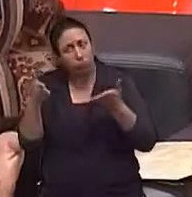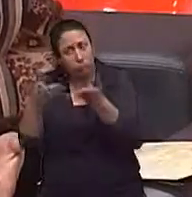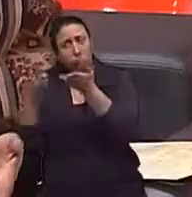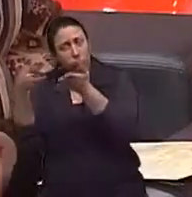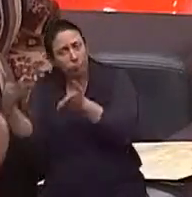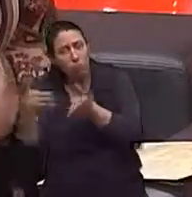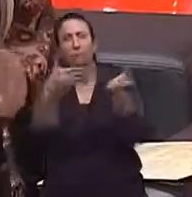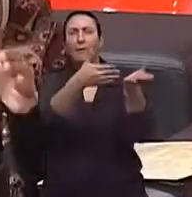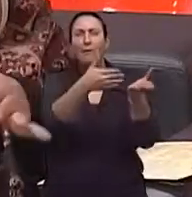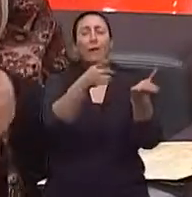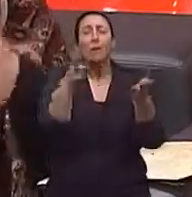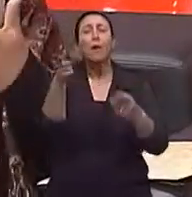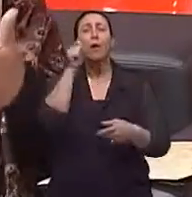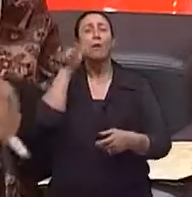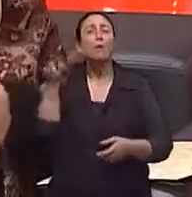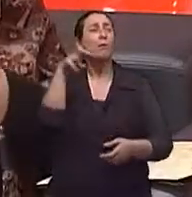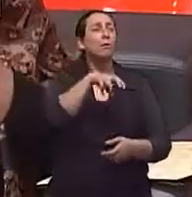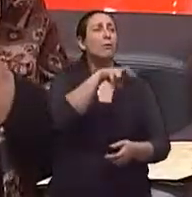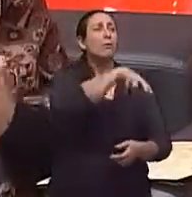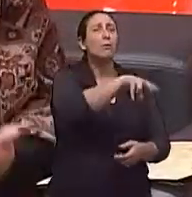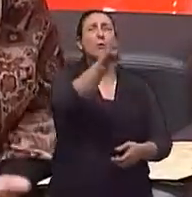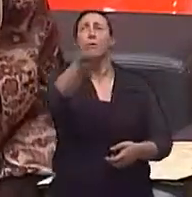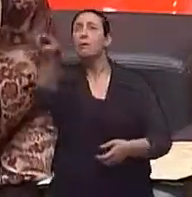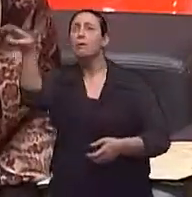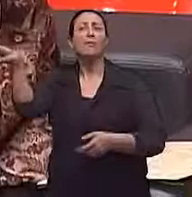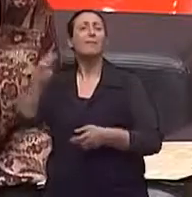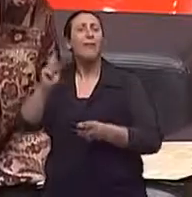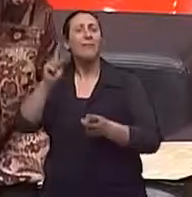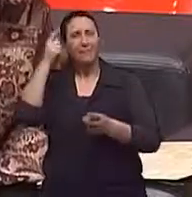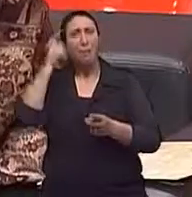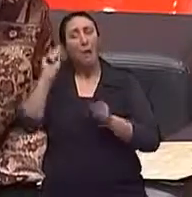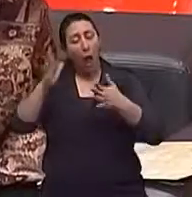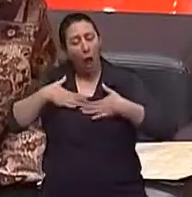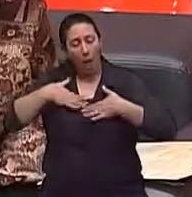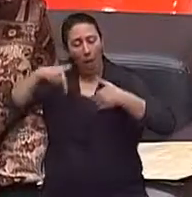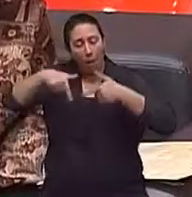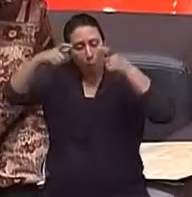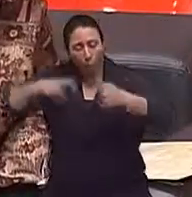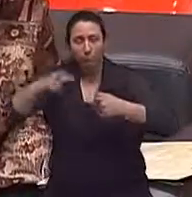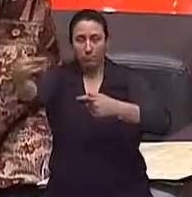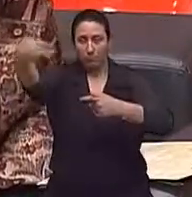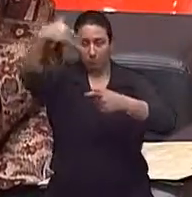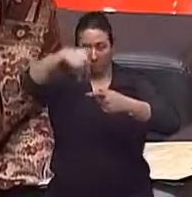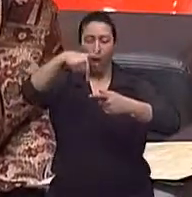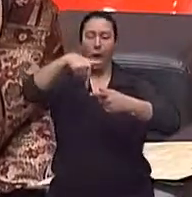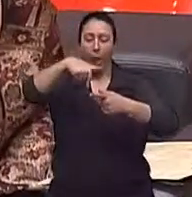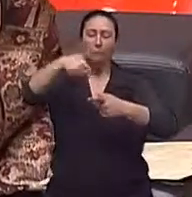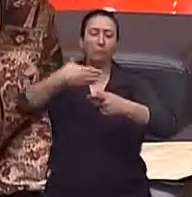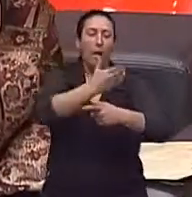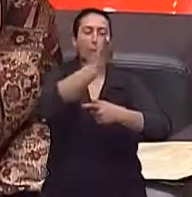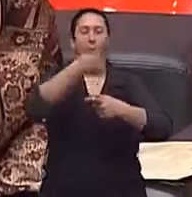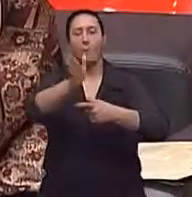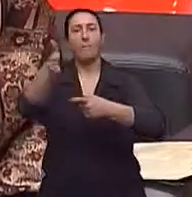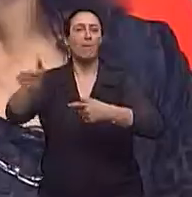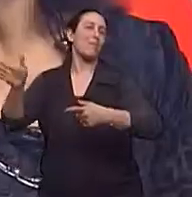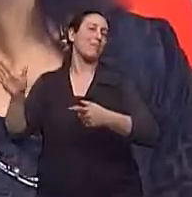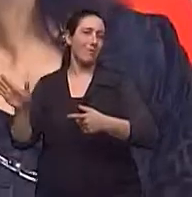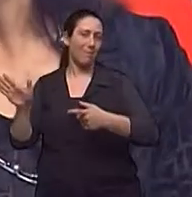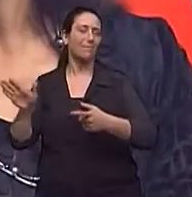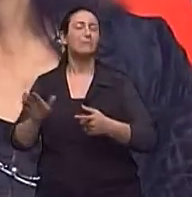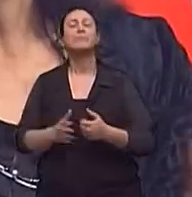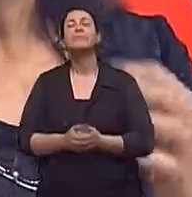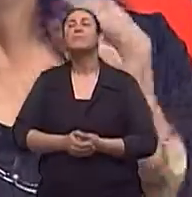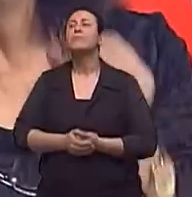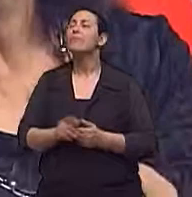adequado encaminha para outra então as mulheres ficam percorrendo Sem muitas vezes terem as suas necessidades mínimas atendido Com